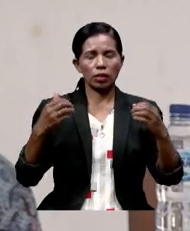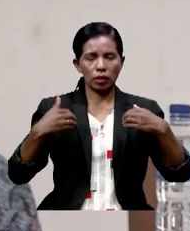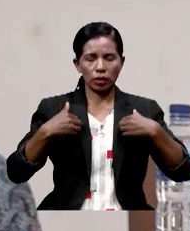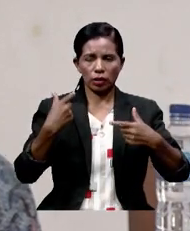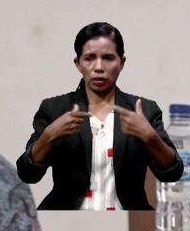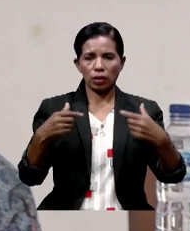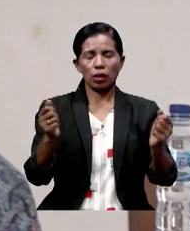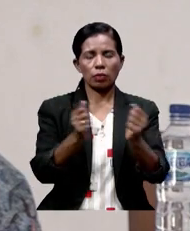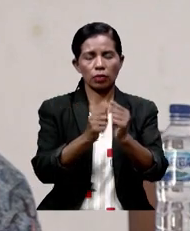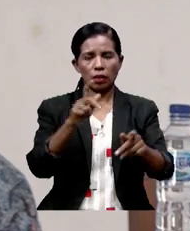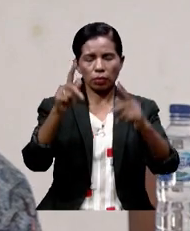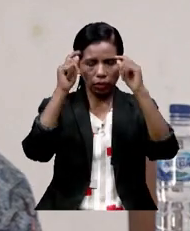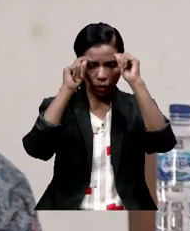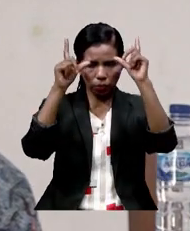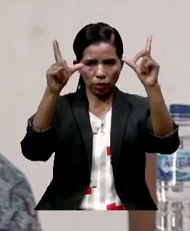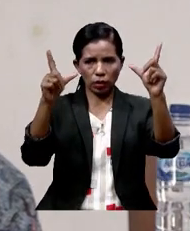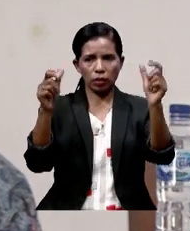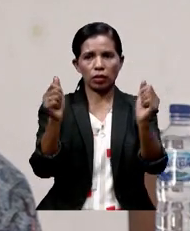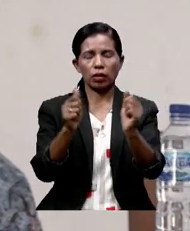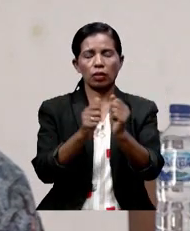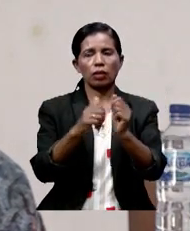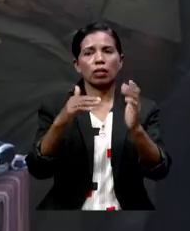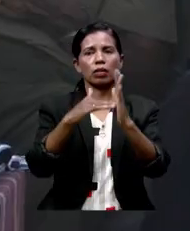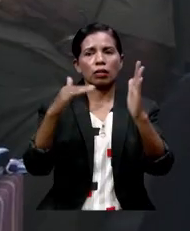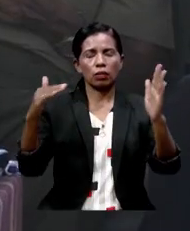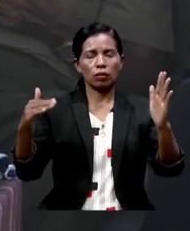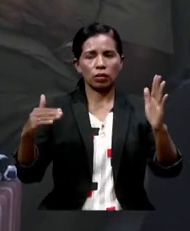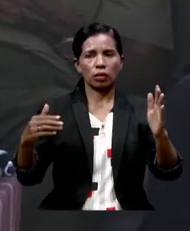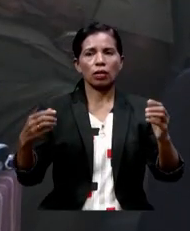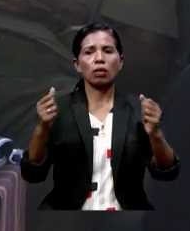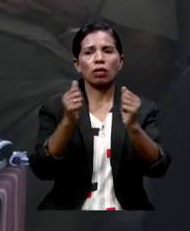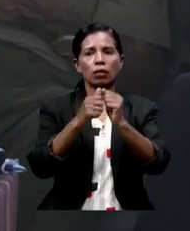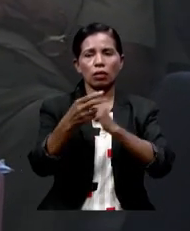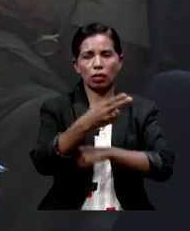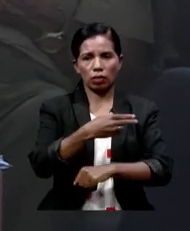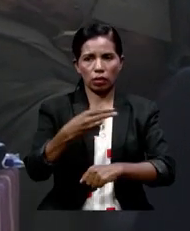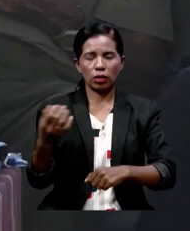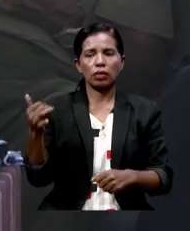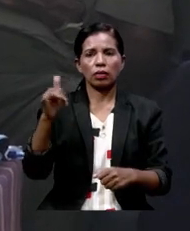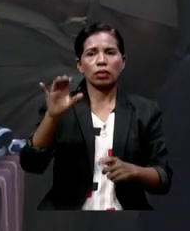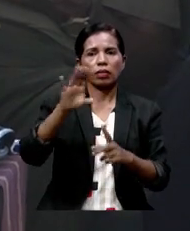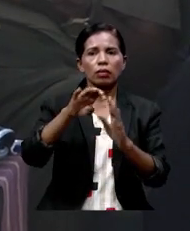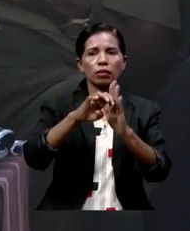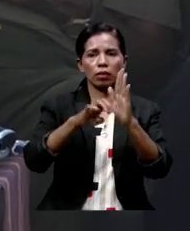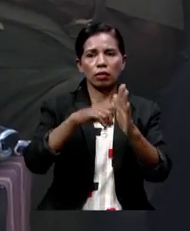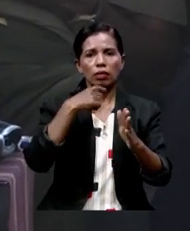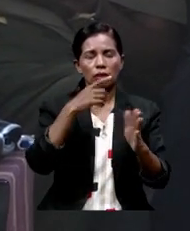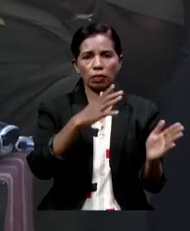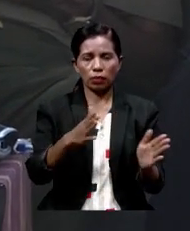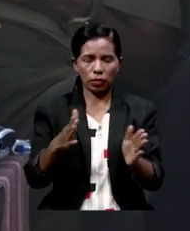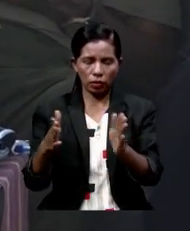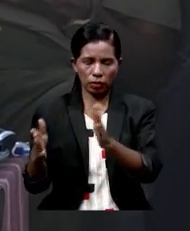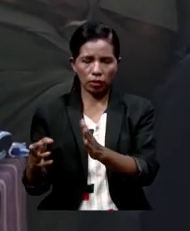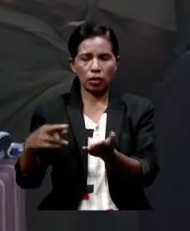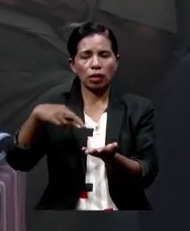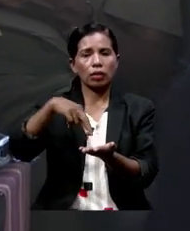entre Timor-Leste e ódio contra Bapa-Sira. CEF Estado afirma processo de reconciliação